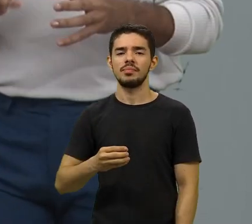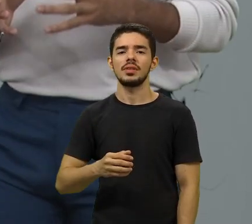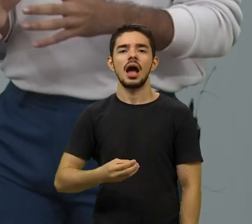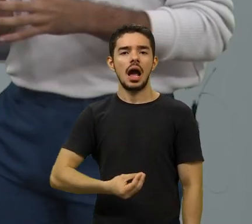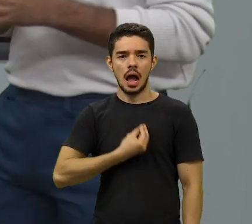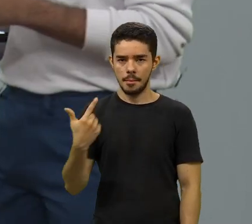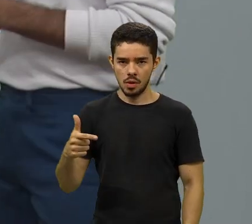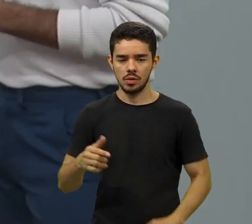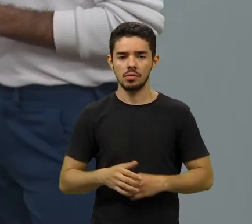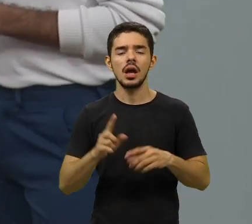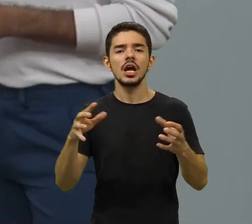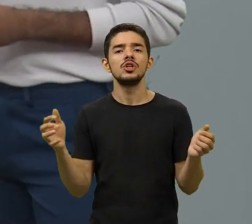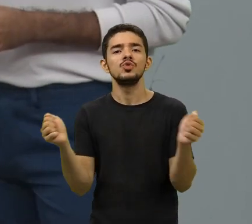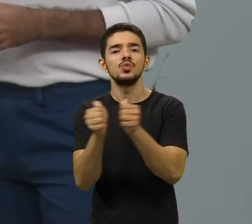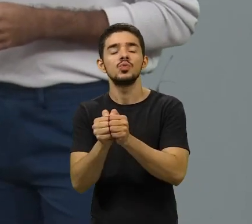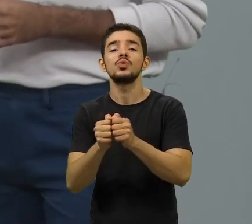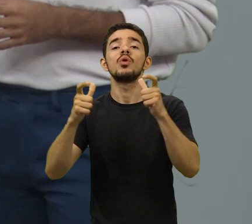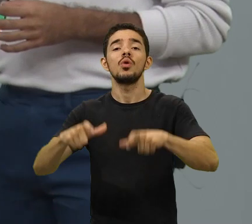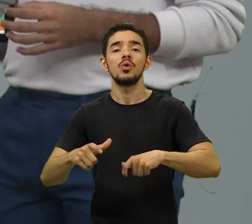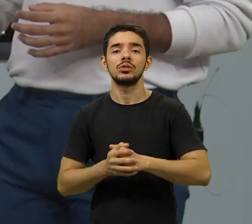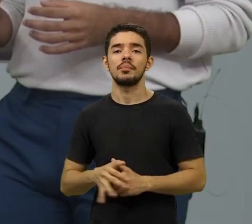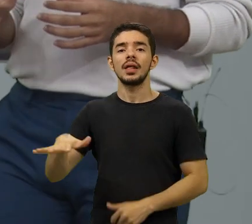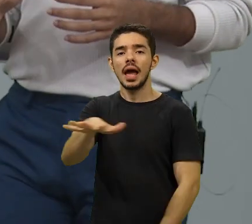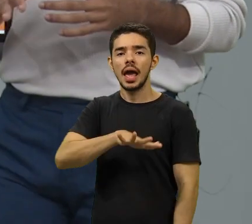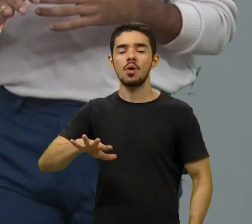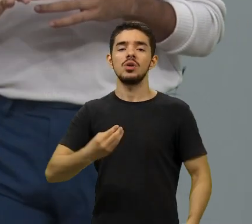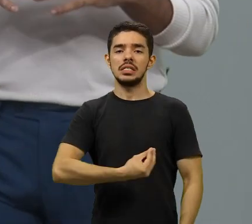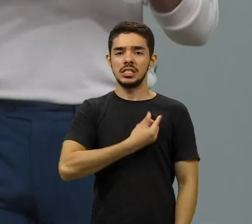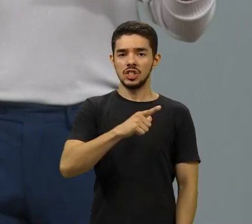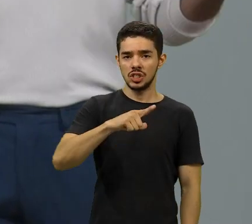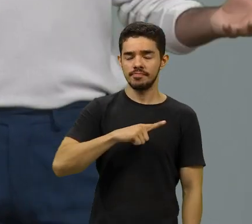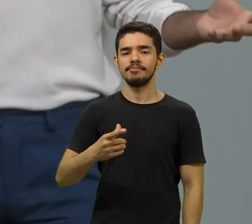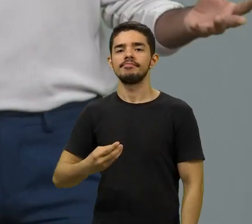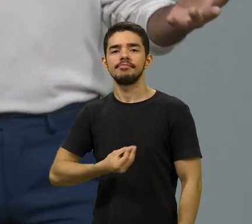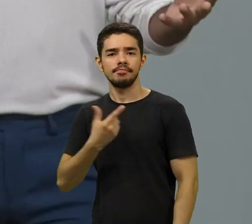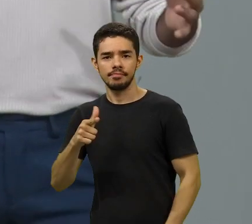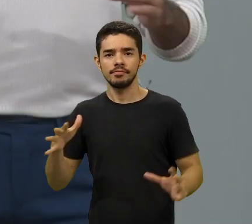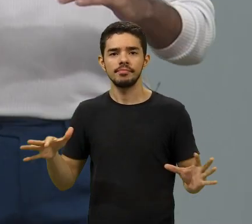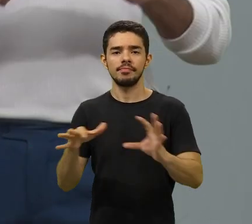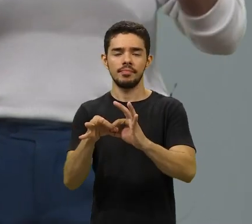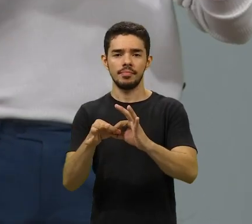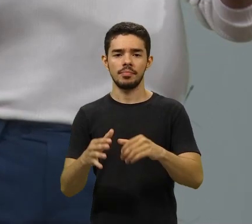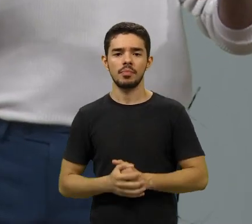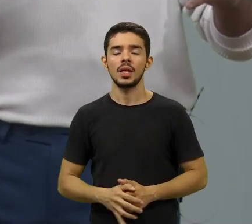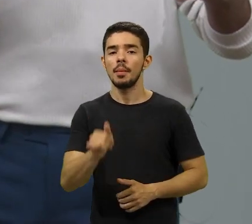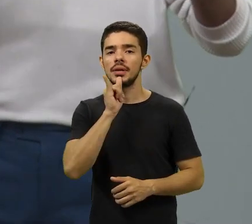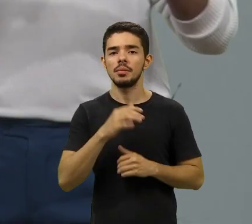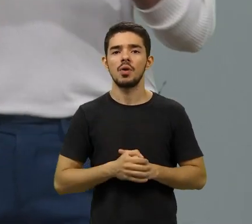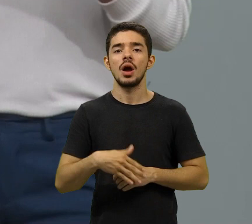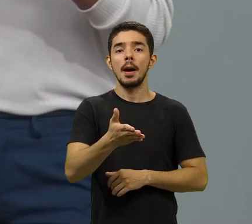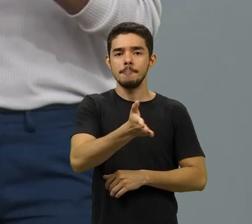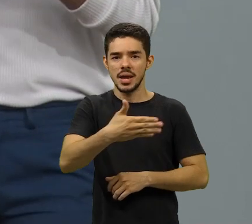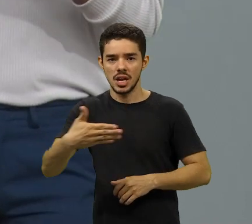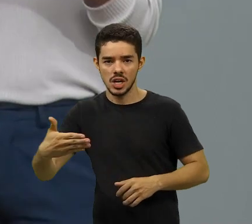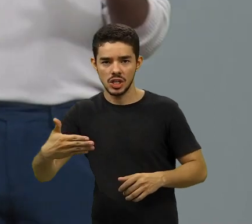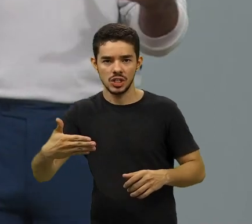estar juntos aonde? Aqui, no ecossistema. Por exemplo, os peixes de um rio, os peixes de um lago.